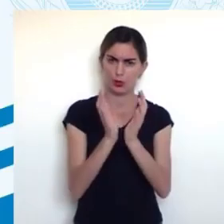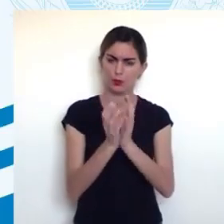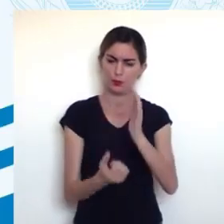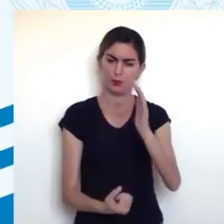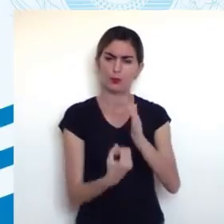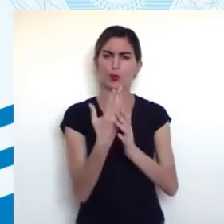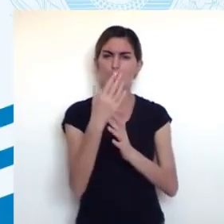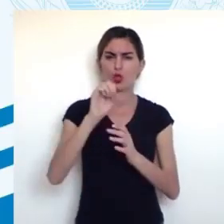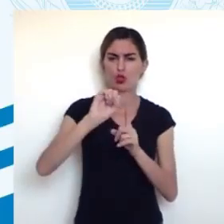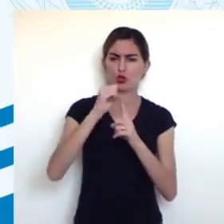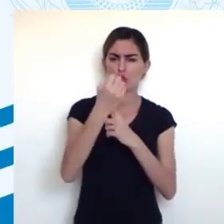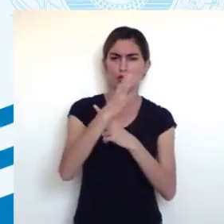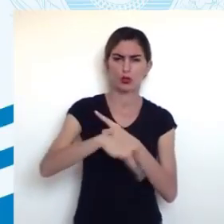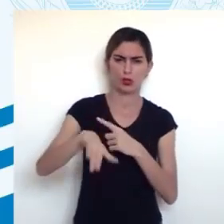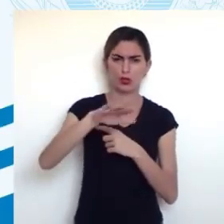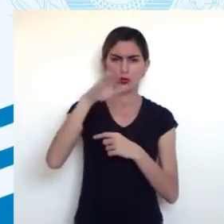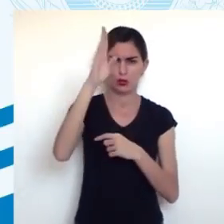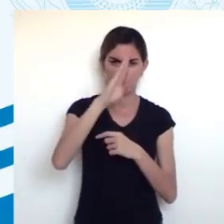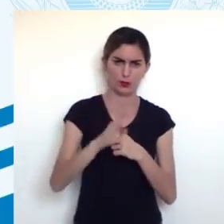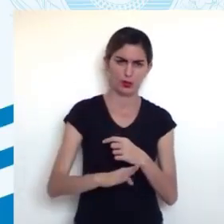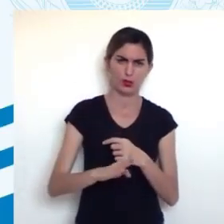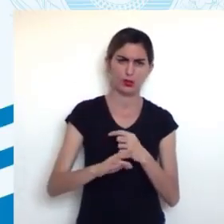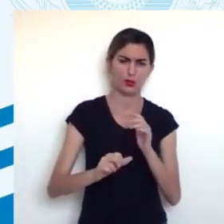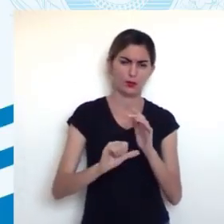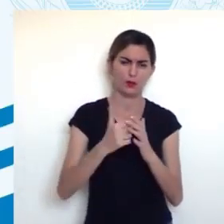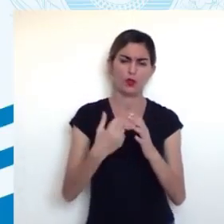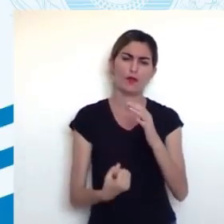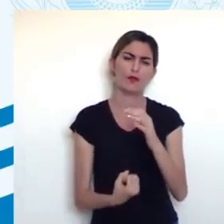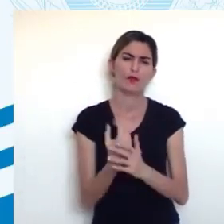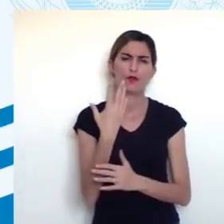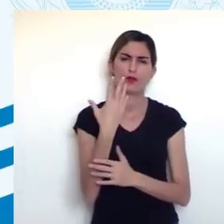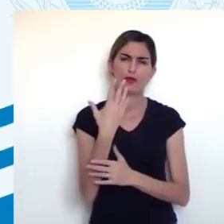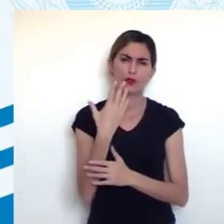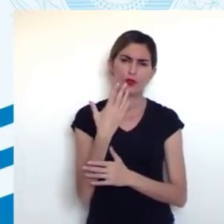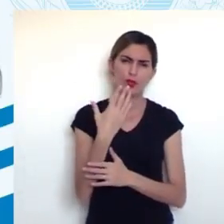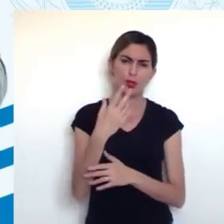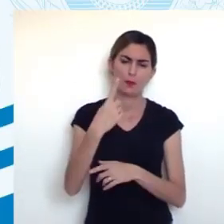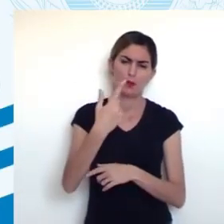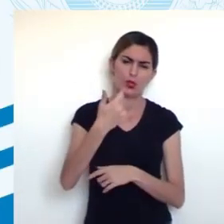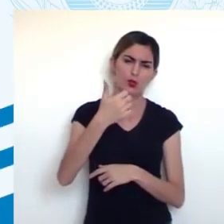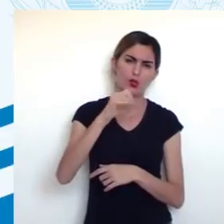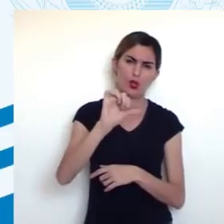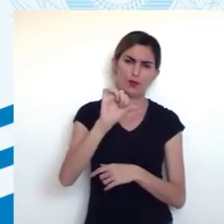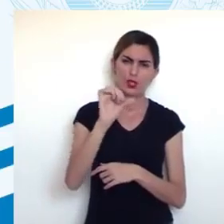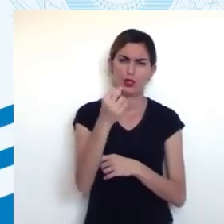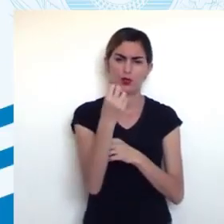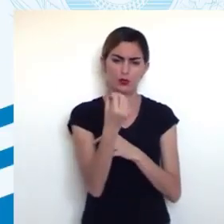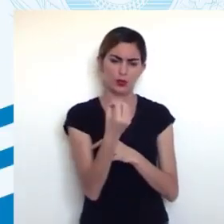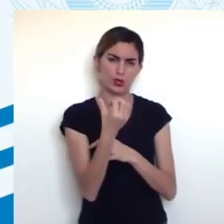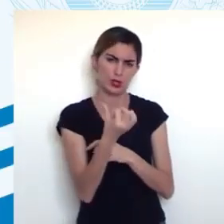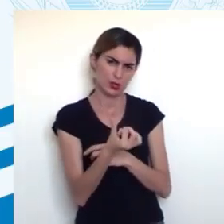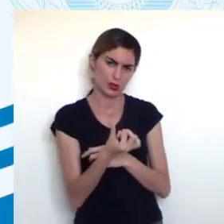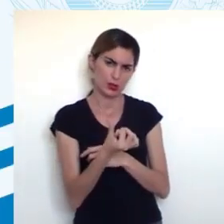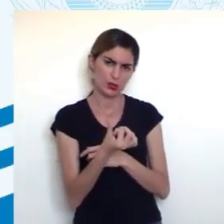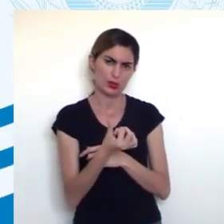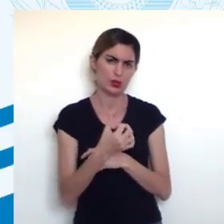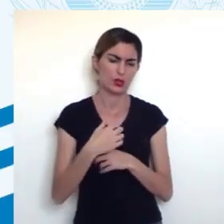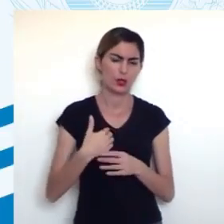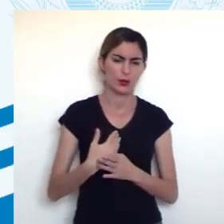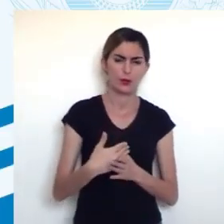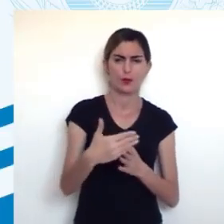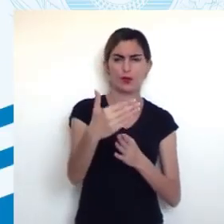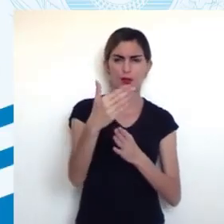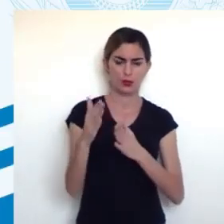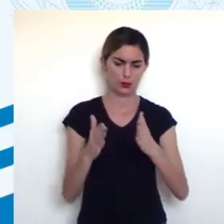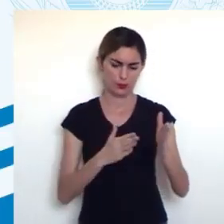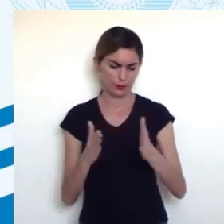partido socialista brasileiro, foi fundado no ano de 1906. Foi a